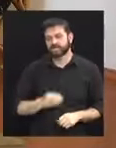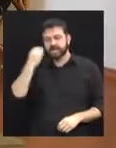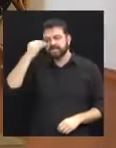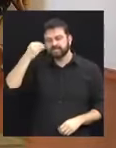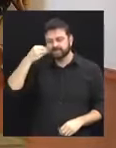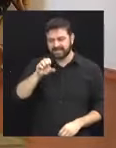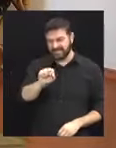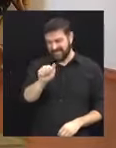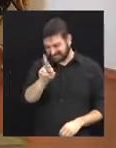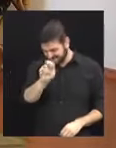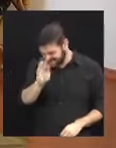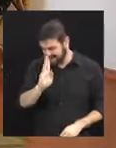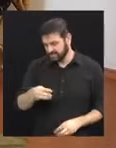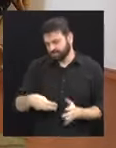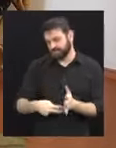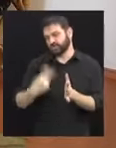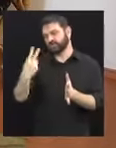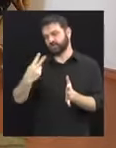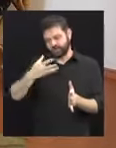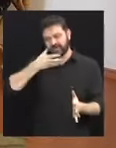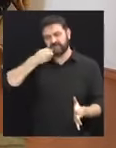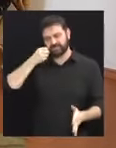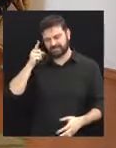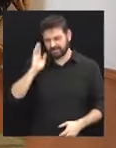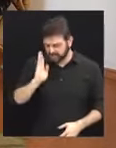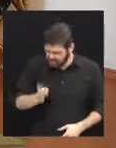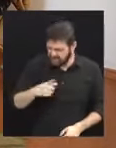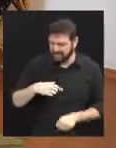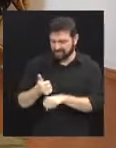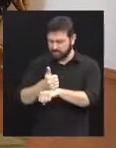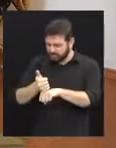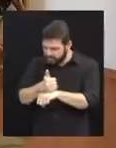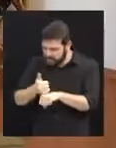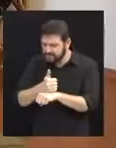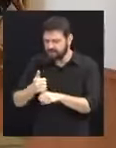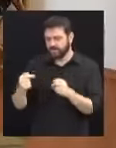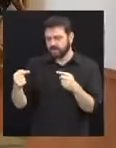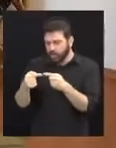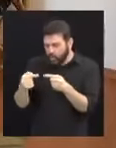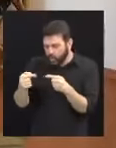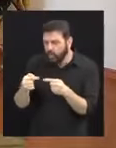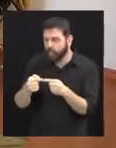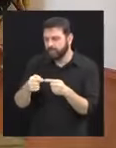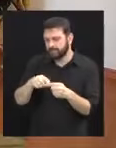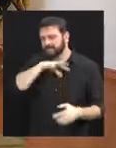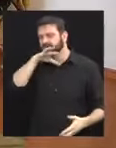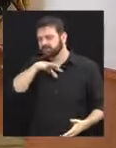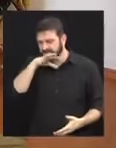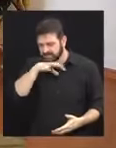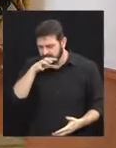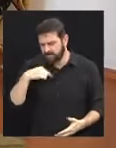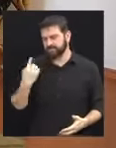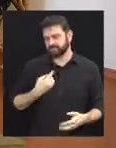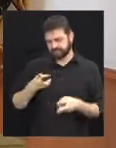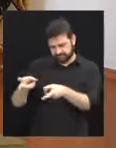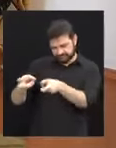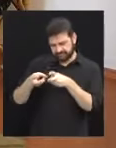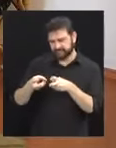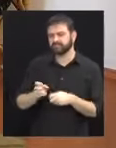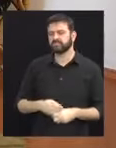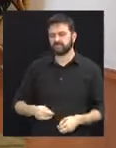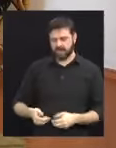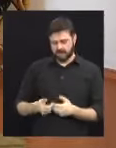Isso, né? Então ela já tem bastante garantia daquilo que está... ela já tem uma profissão que é voltada para isso, né? Então você já percebe que é uma coisa